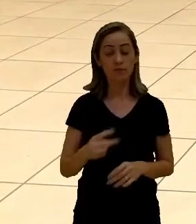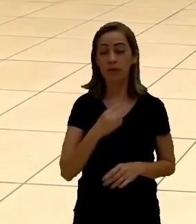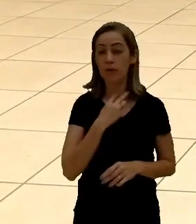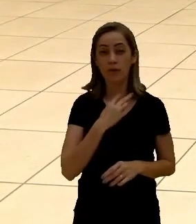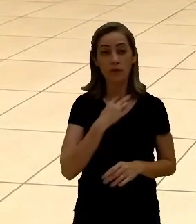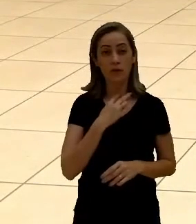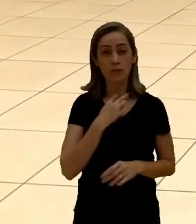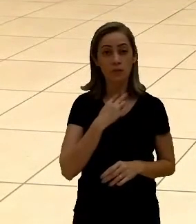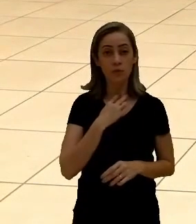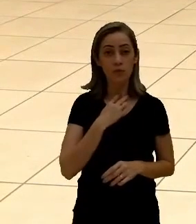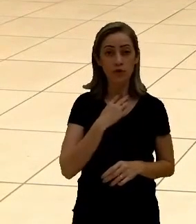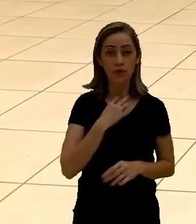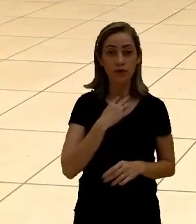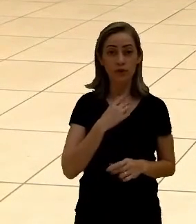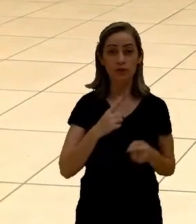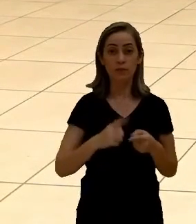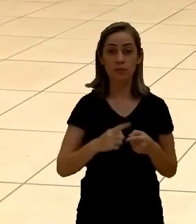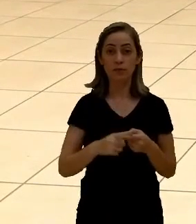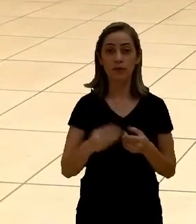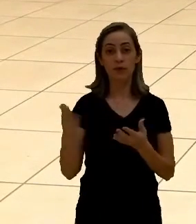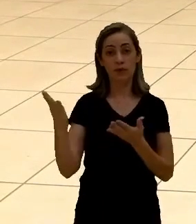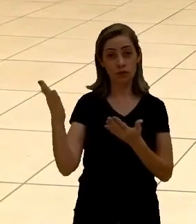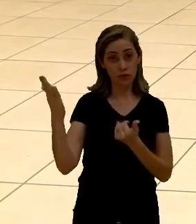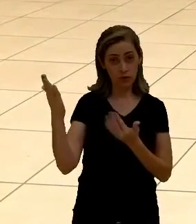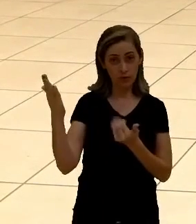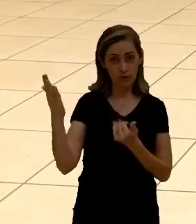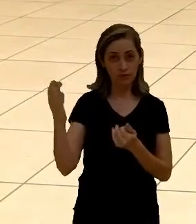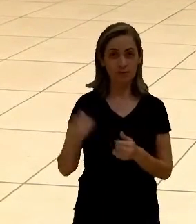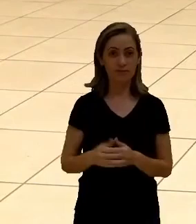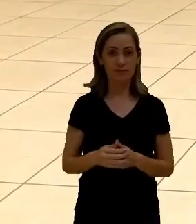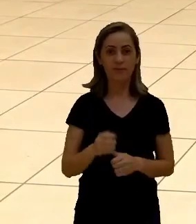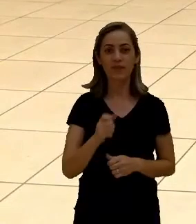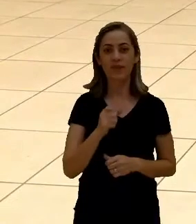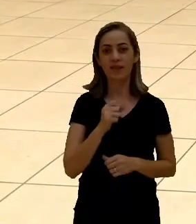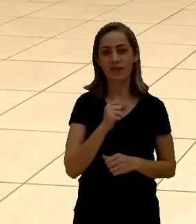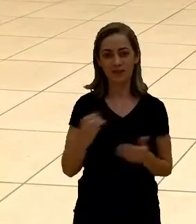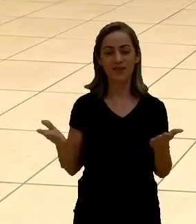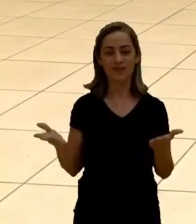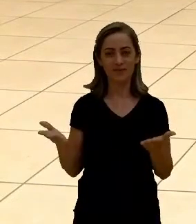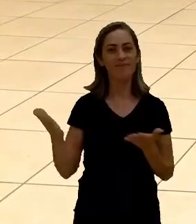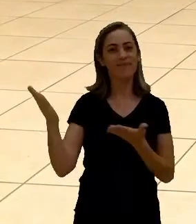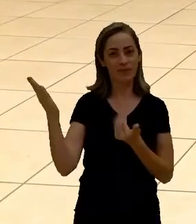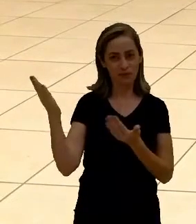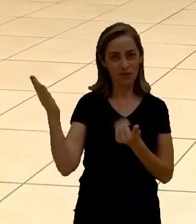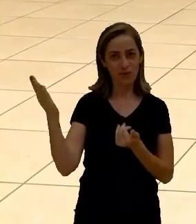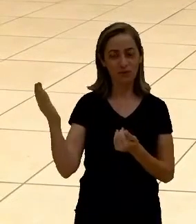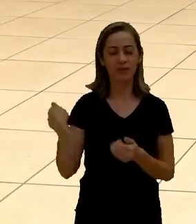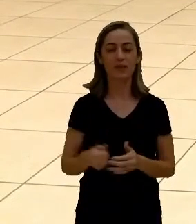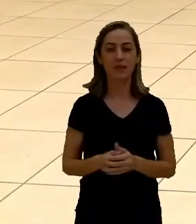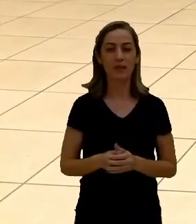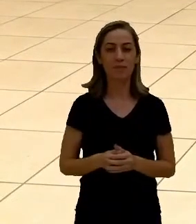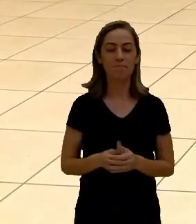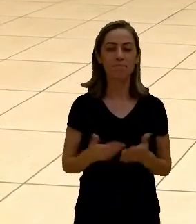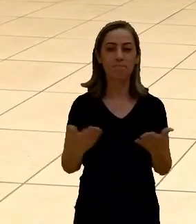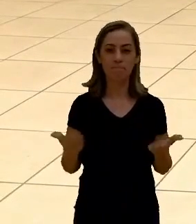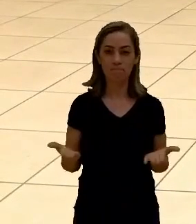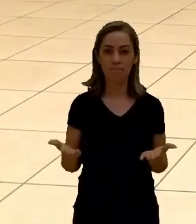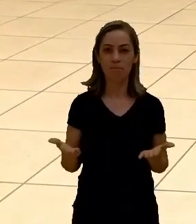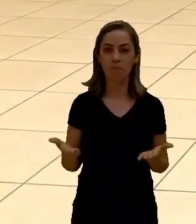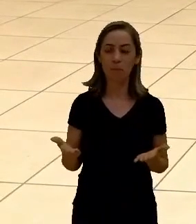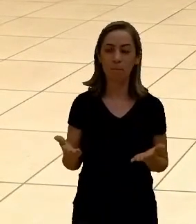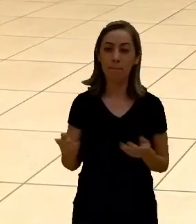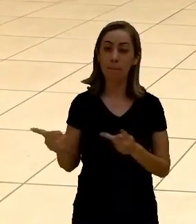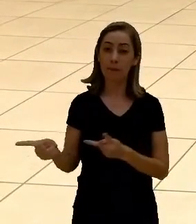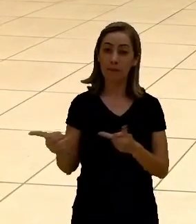porque ainda era muito novo Ainda sou muito novo e neste interim eu fui